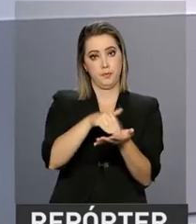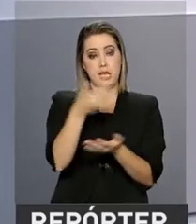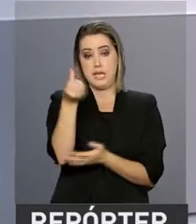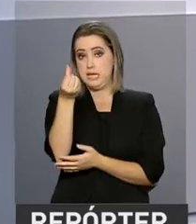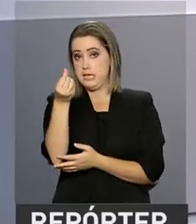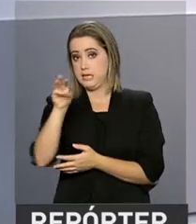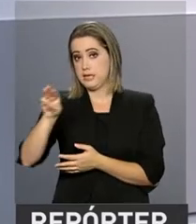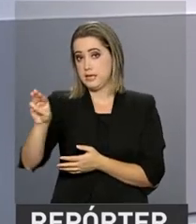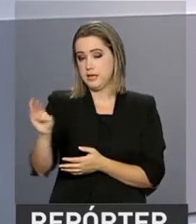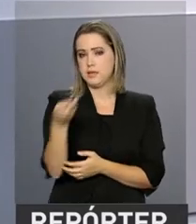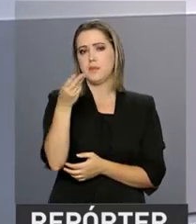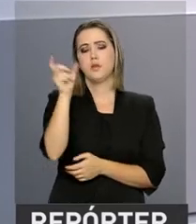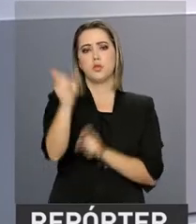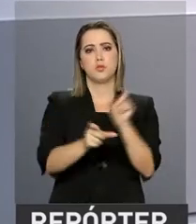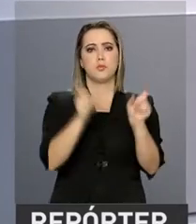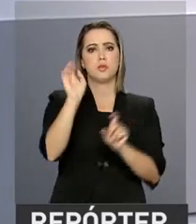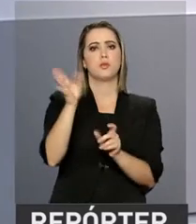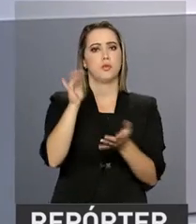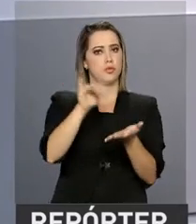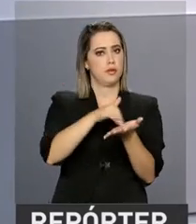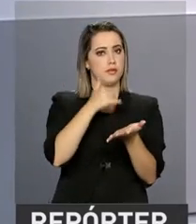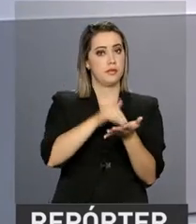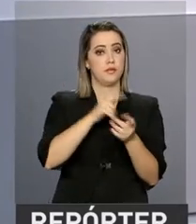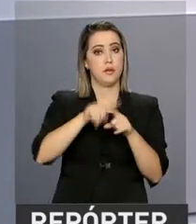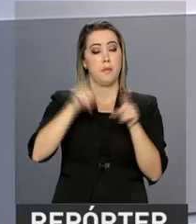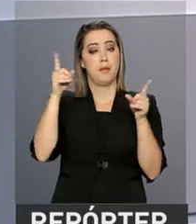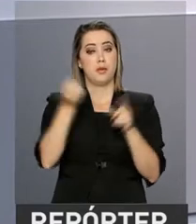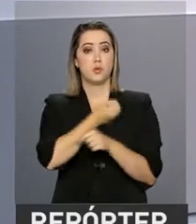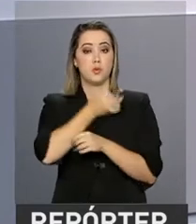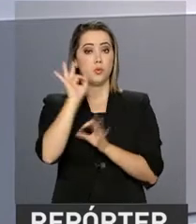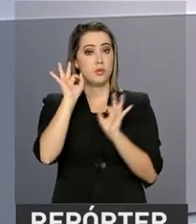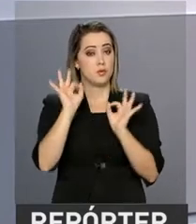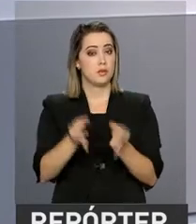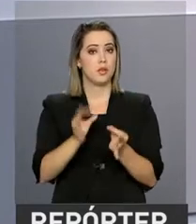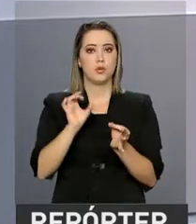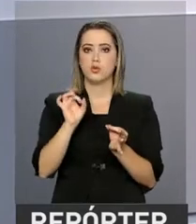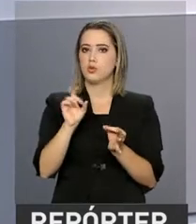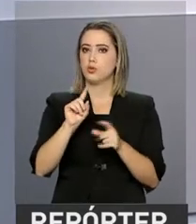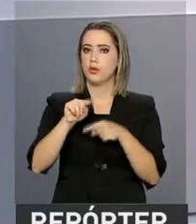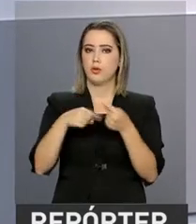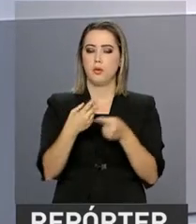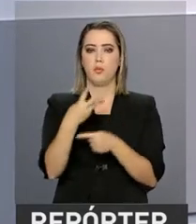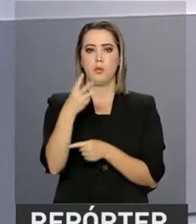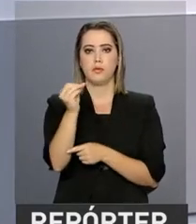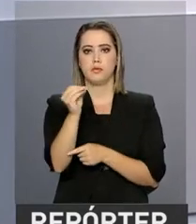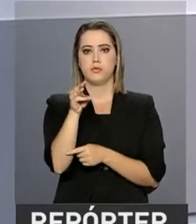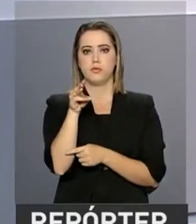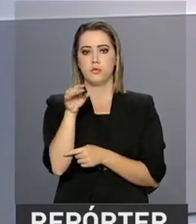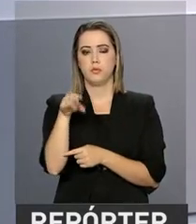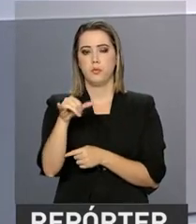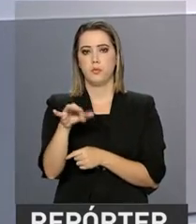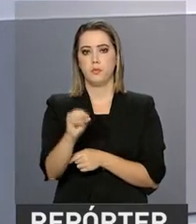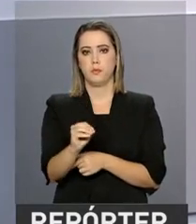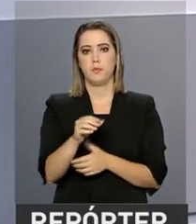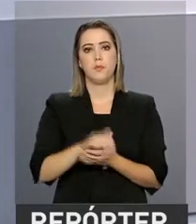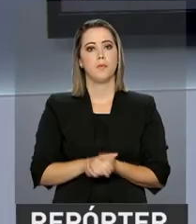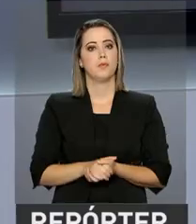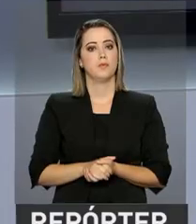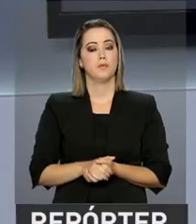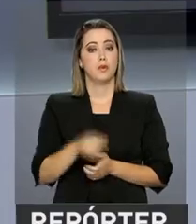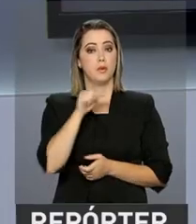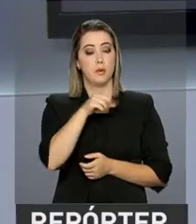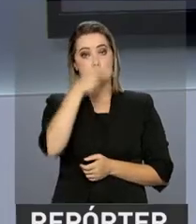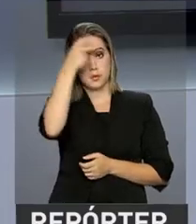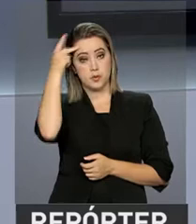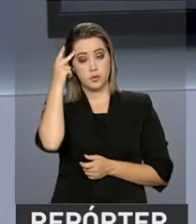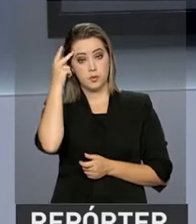e 500 mil pessoas se inscreveram mas o número definitivo de candidatos só será divulgado no dia 30 e